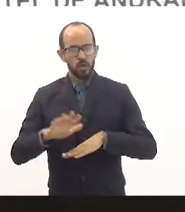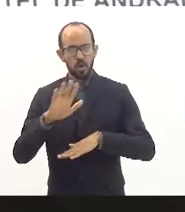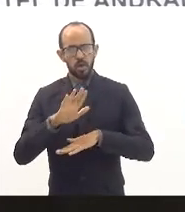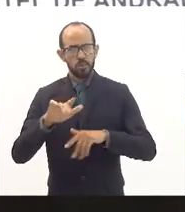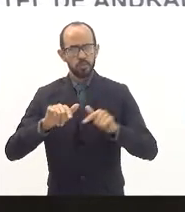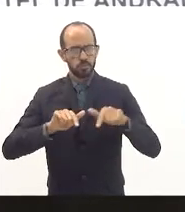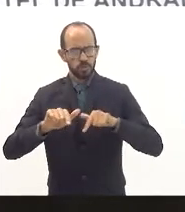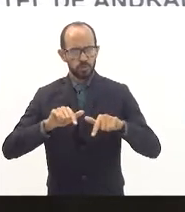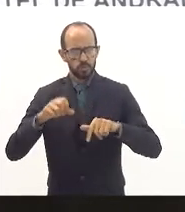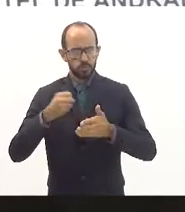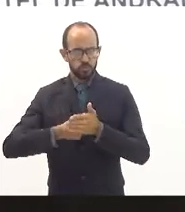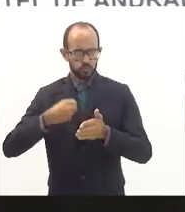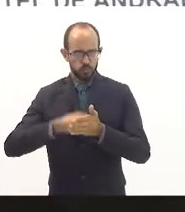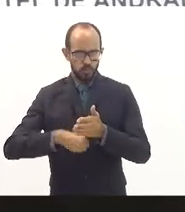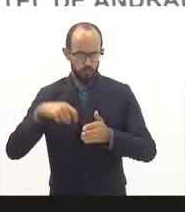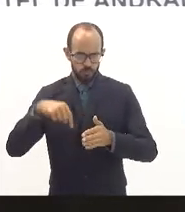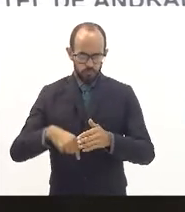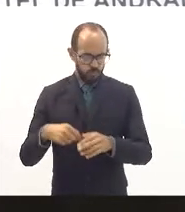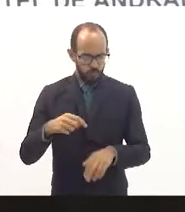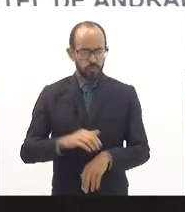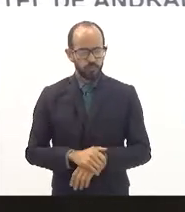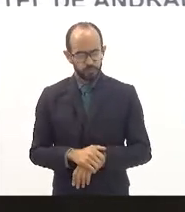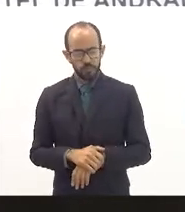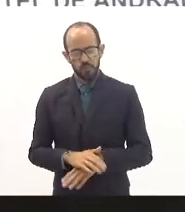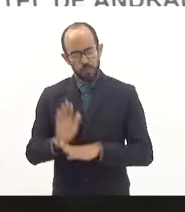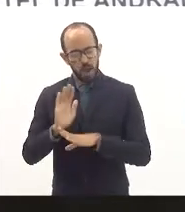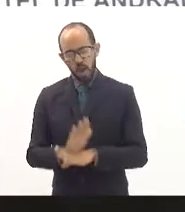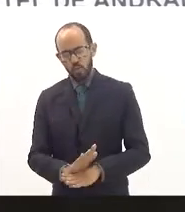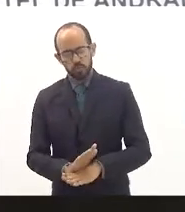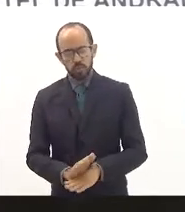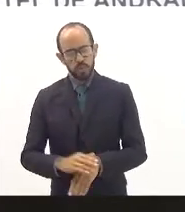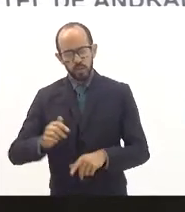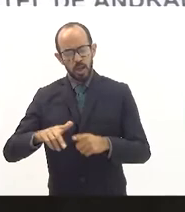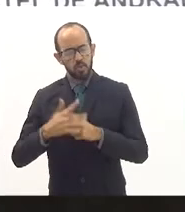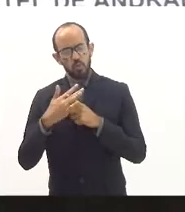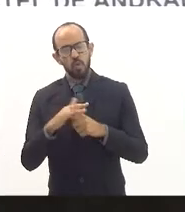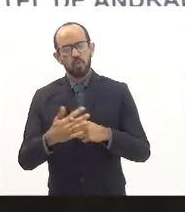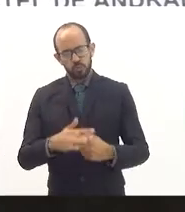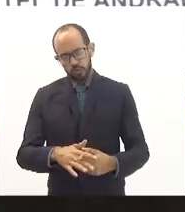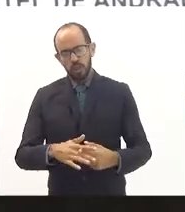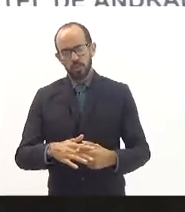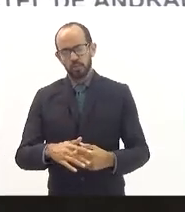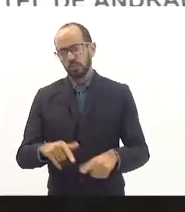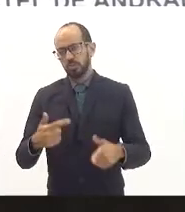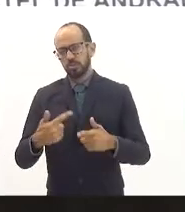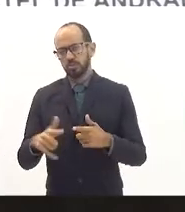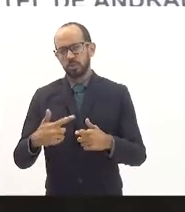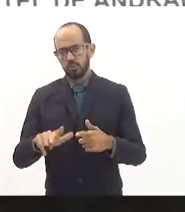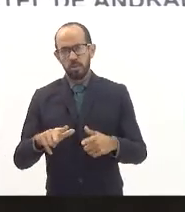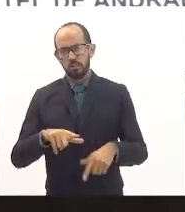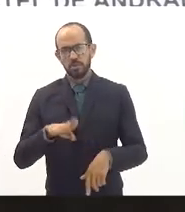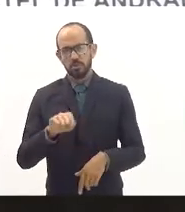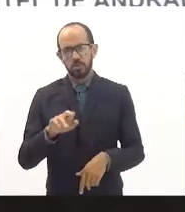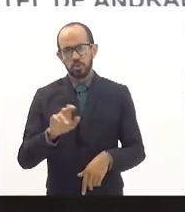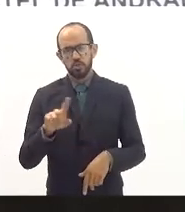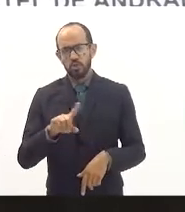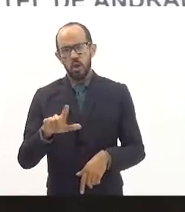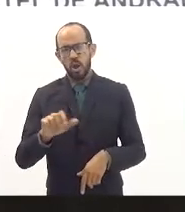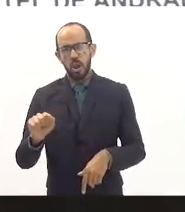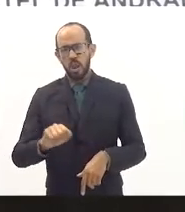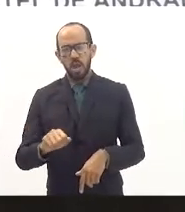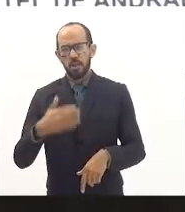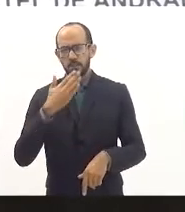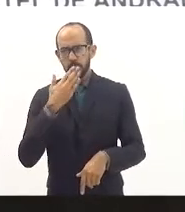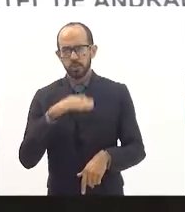no Brasil. Para colaborar no processo preparatório dessa empreitada, Brizola acionou Dutel de